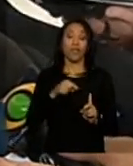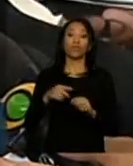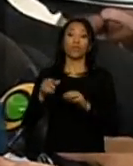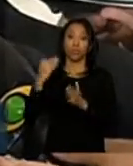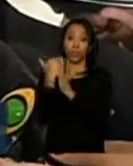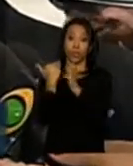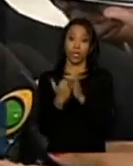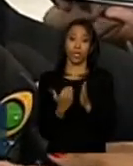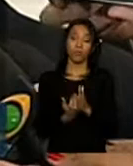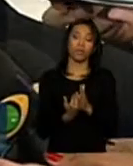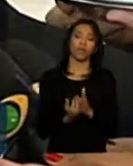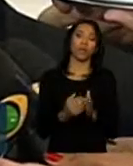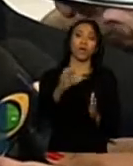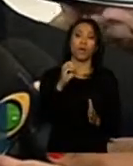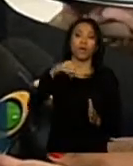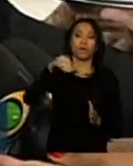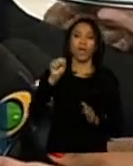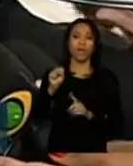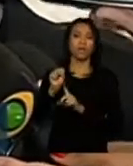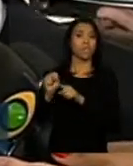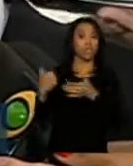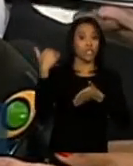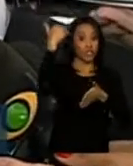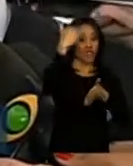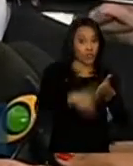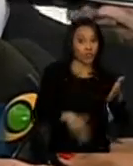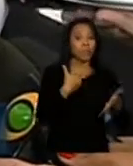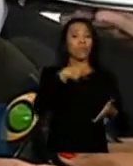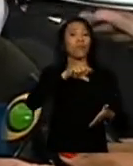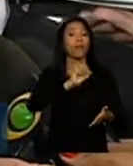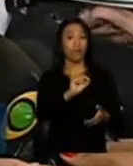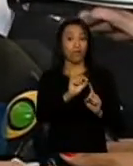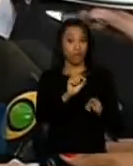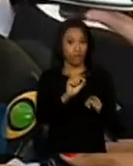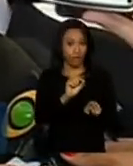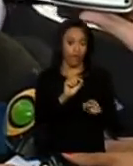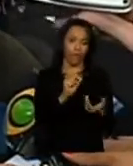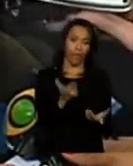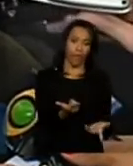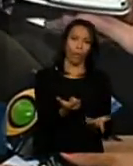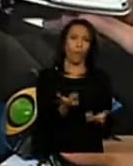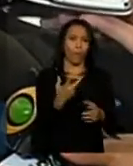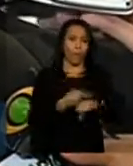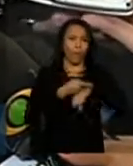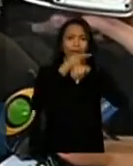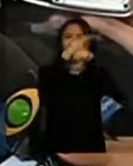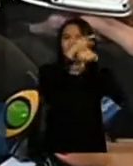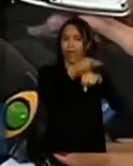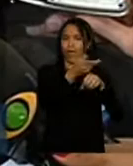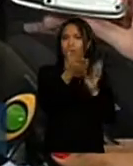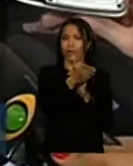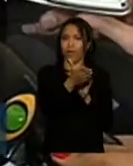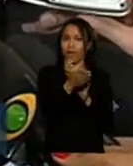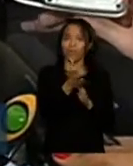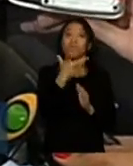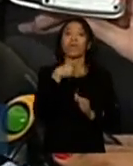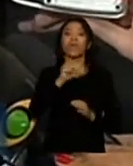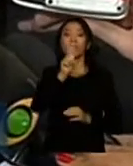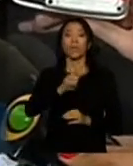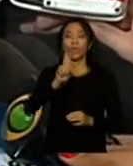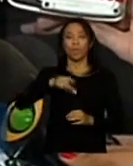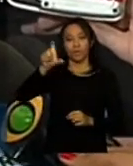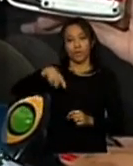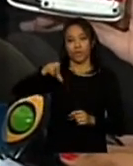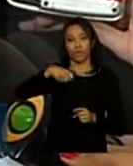implantou, onde pode dar desconto tanto para o usuário, né, ou desconto ou premiação para o usuário do plano de saúde, caso